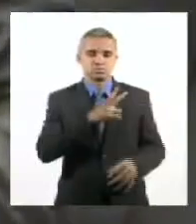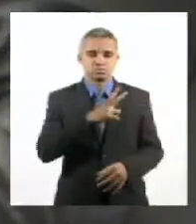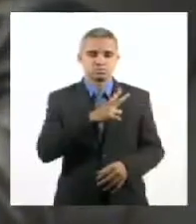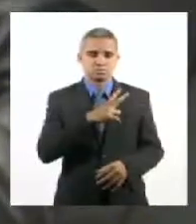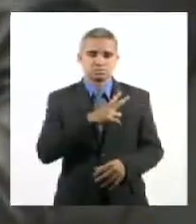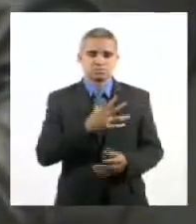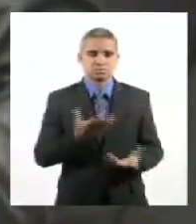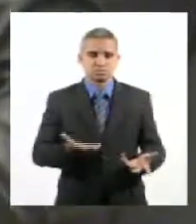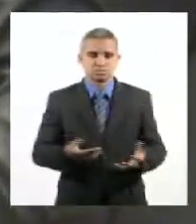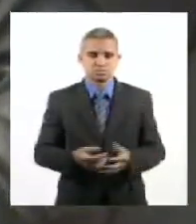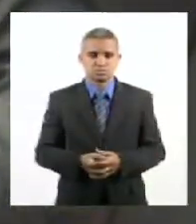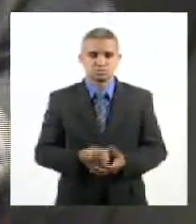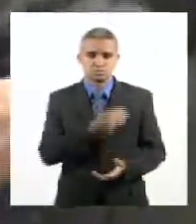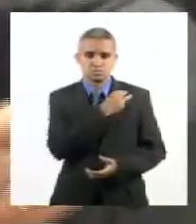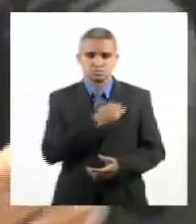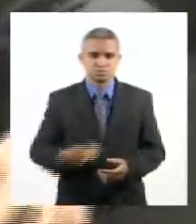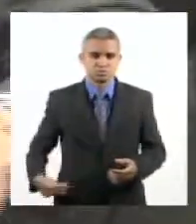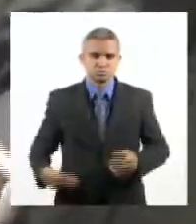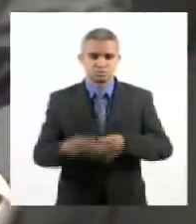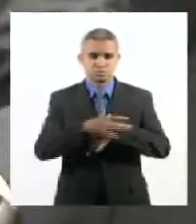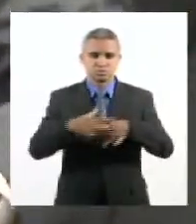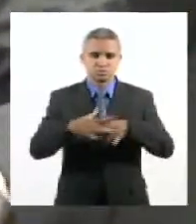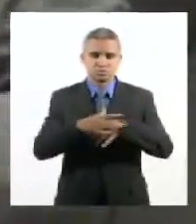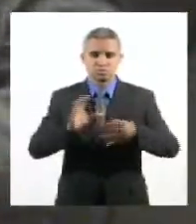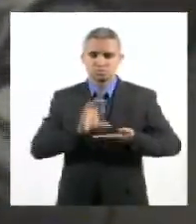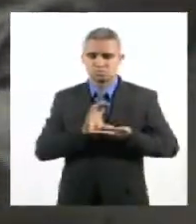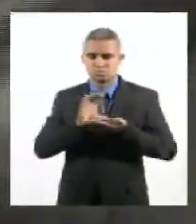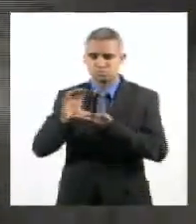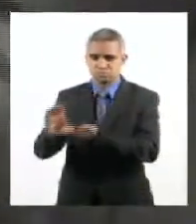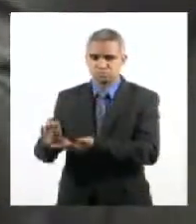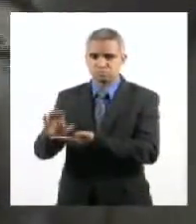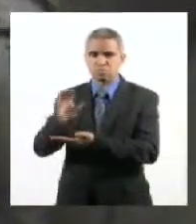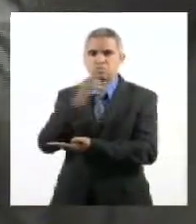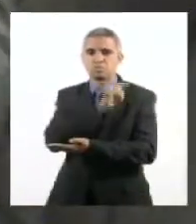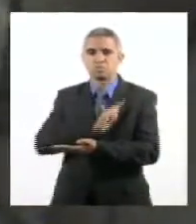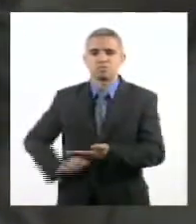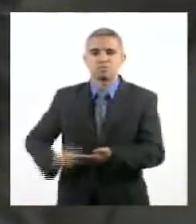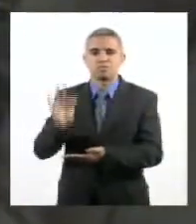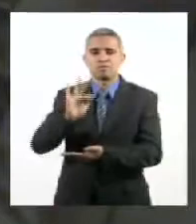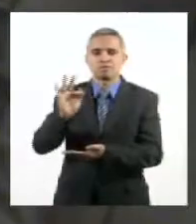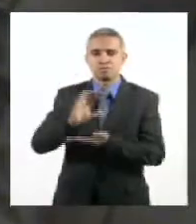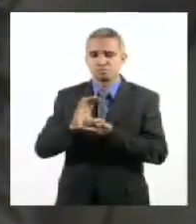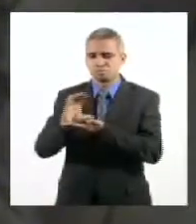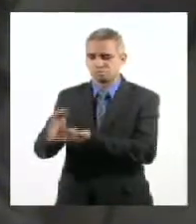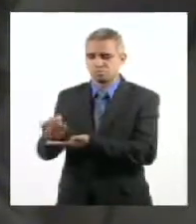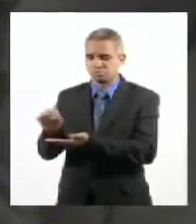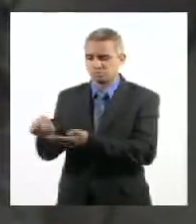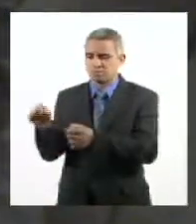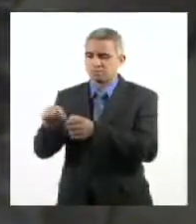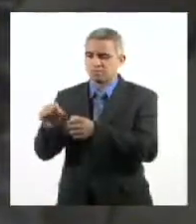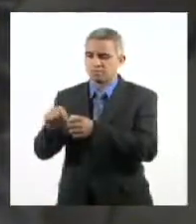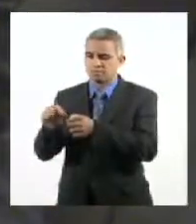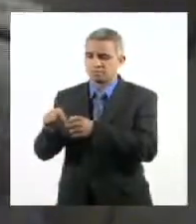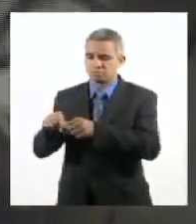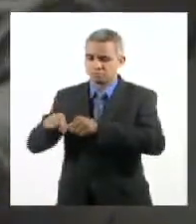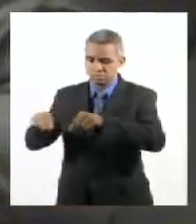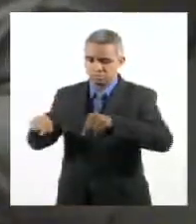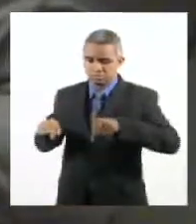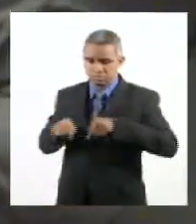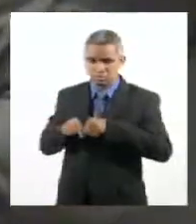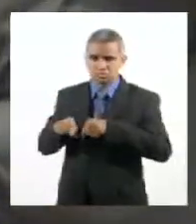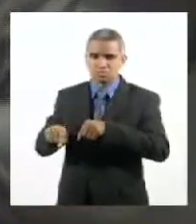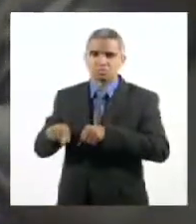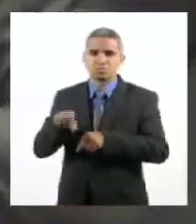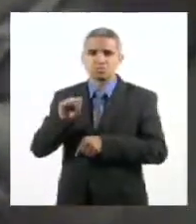investiu no projeto de implantação de uma rede de saneamento em